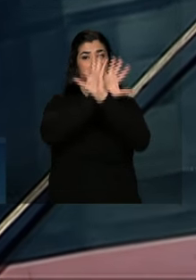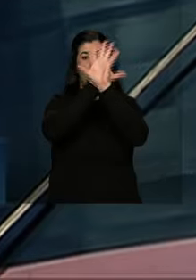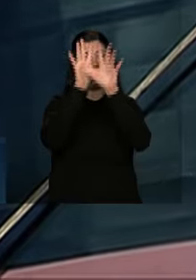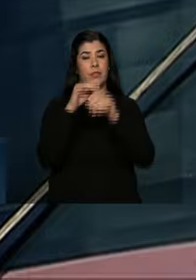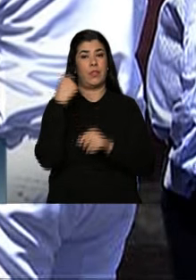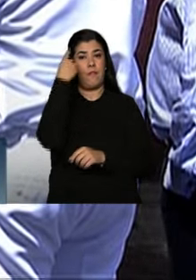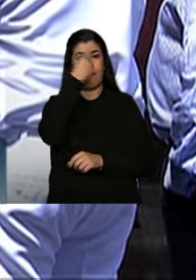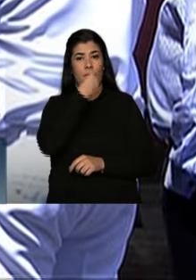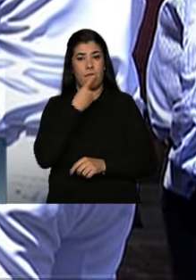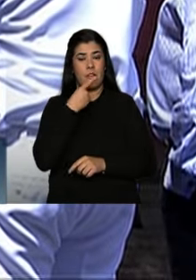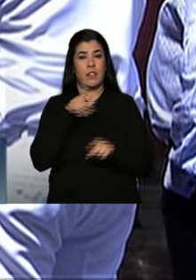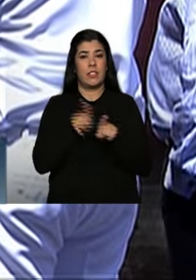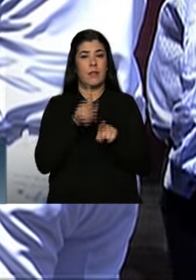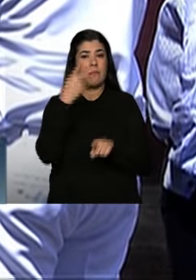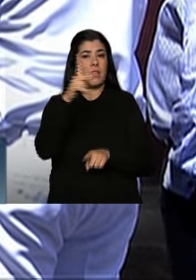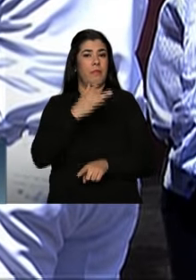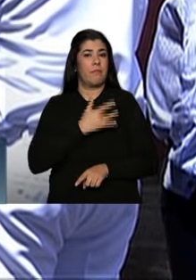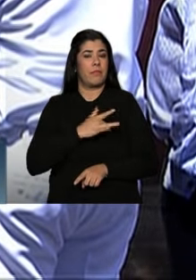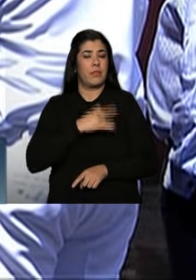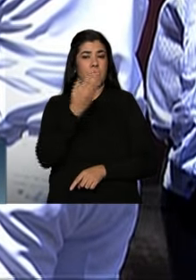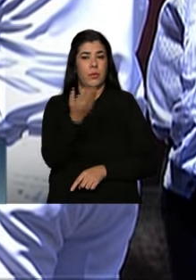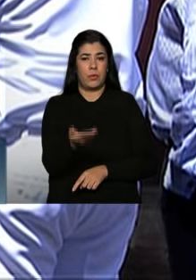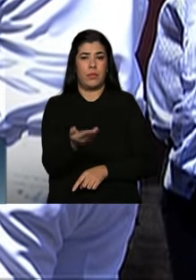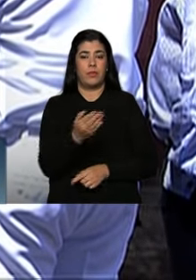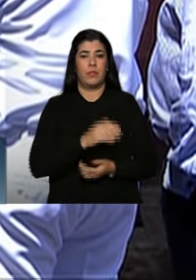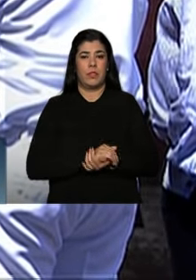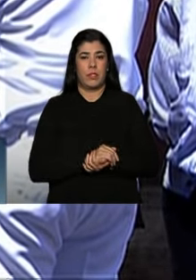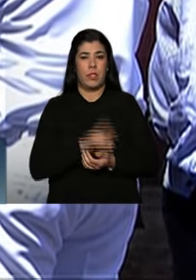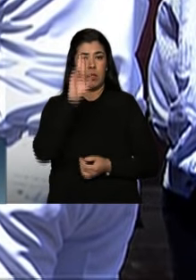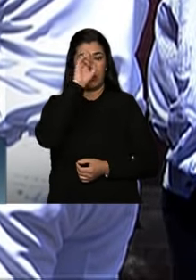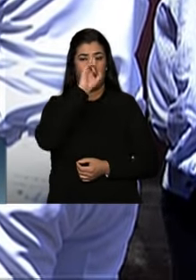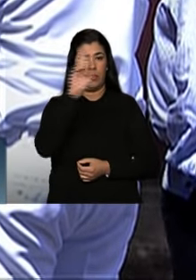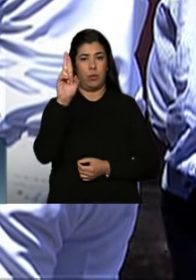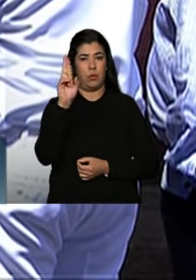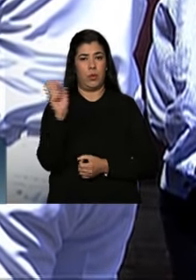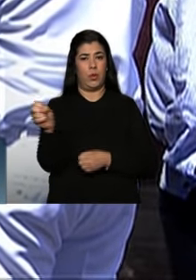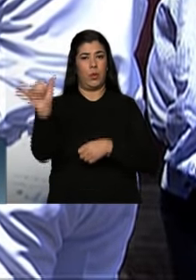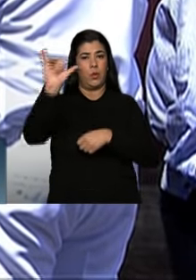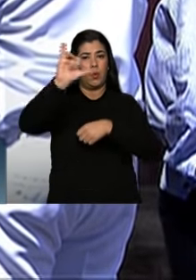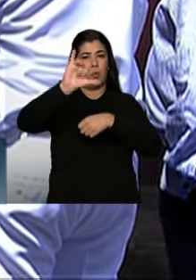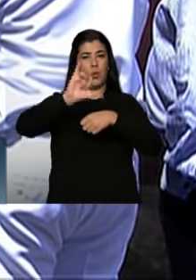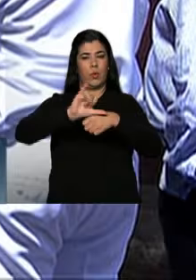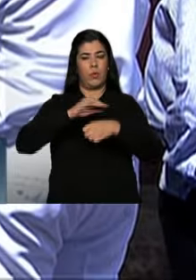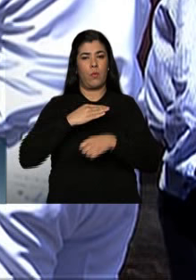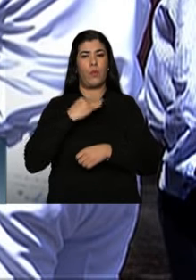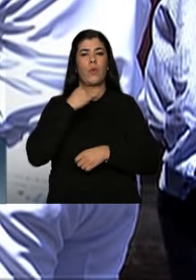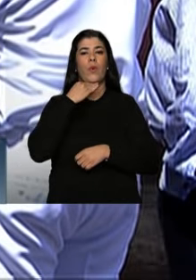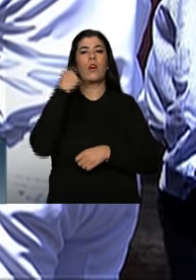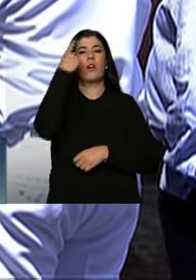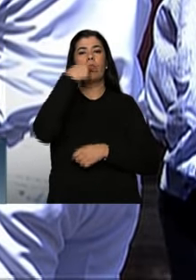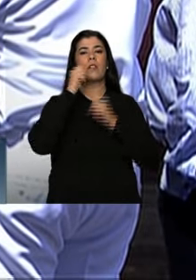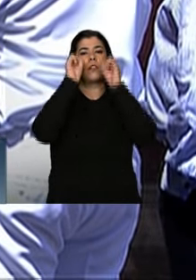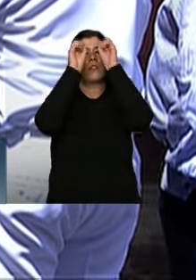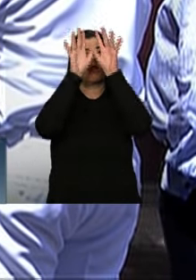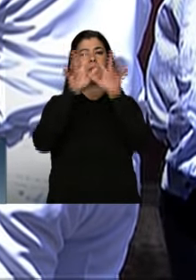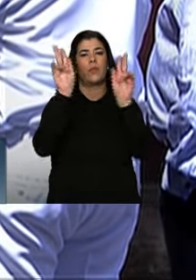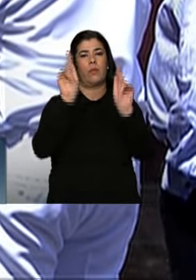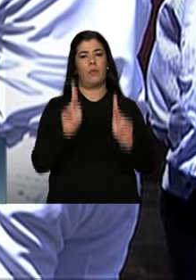sobre ti e tenha misericórdia de ti. Que o Senhor sobre ti levante o seu rosto e te dê a